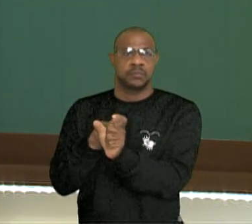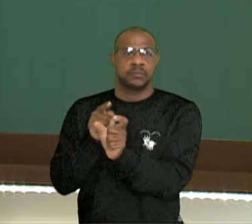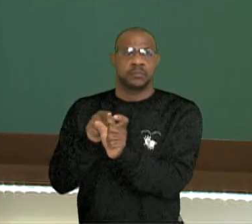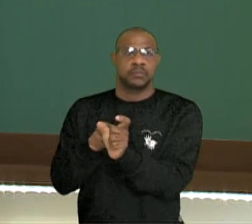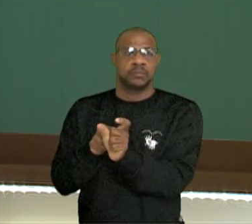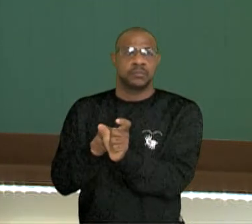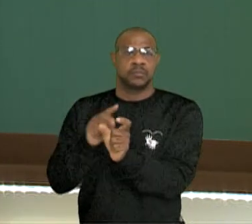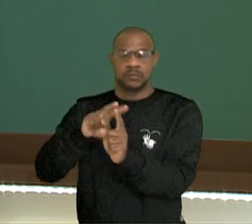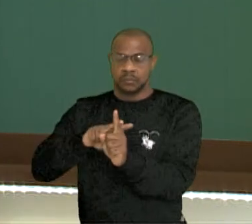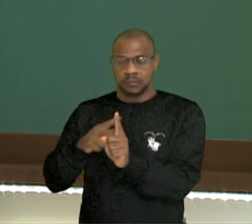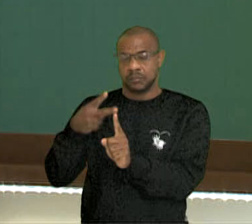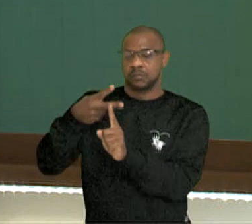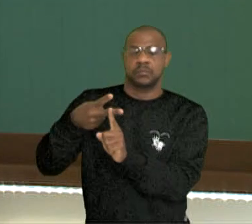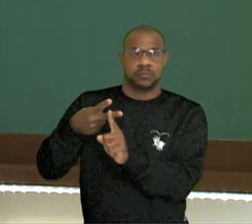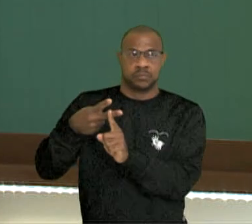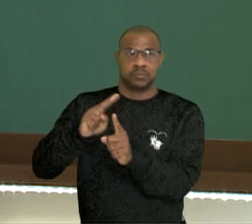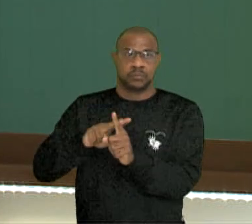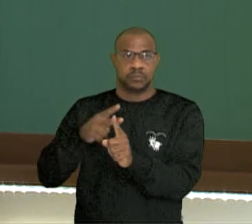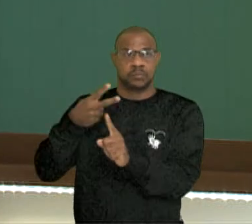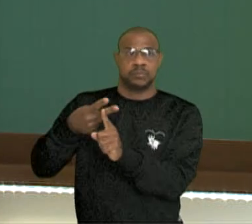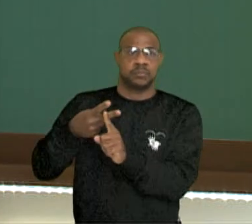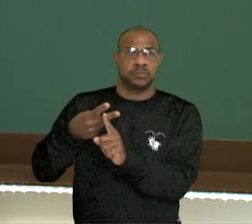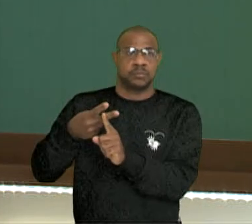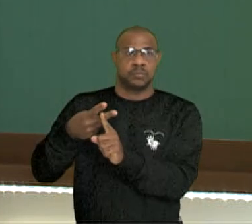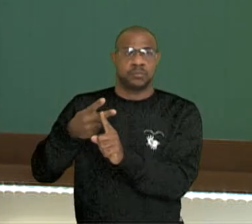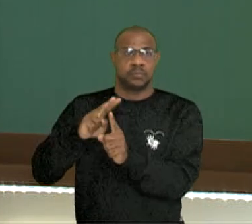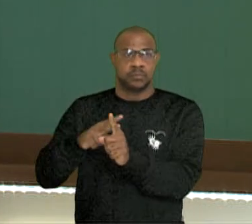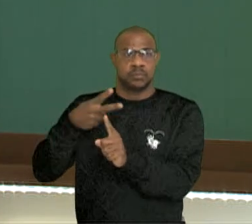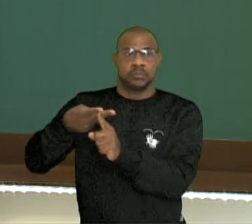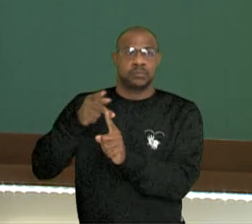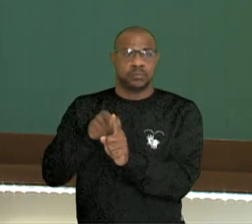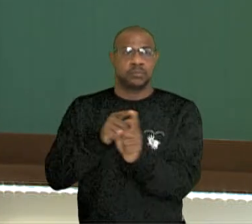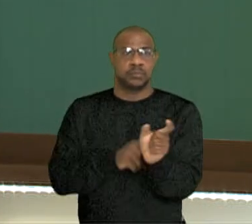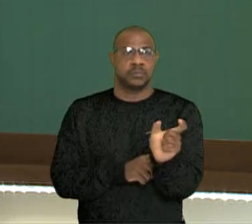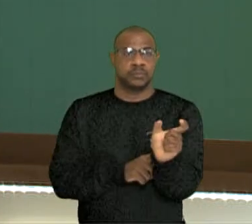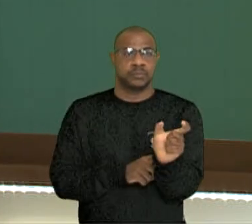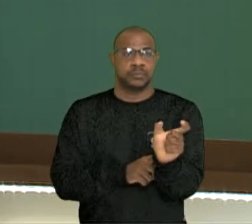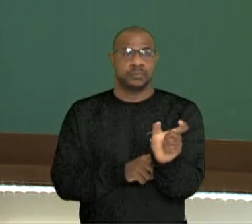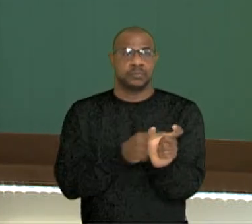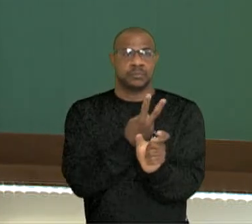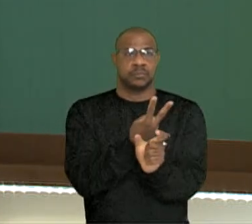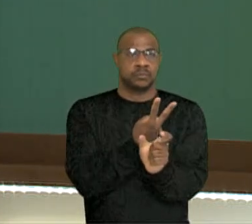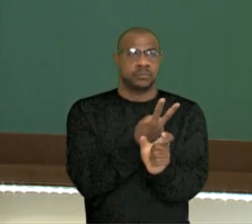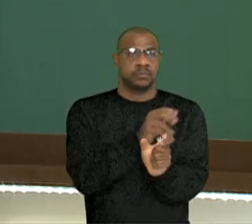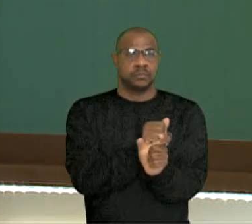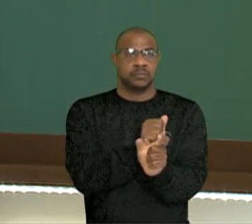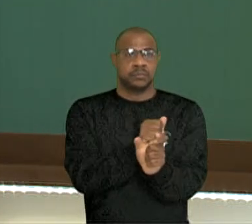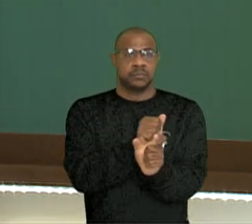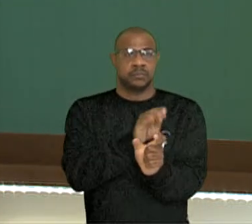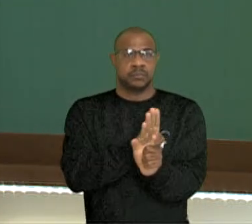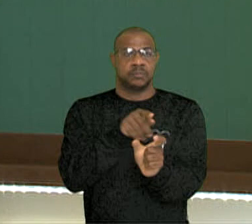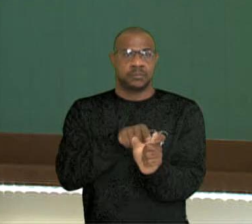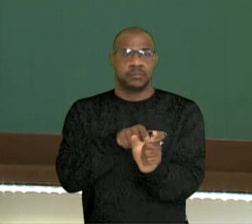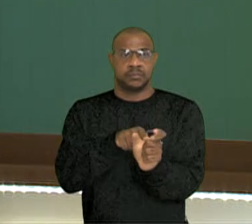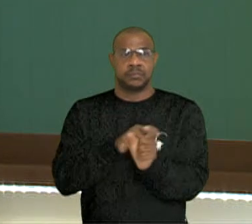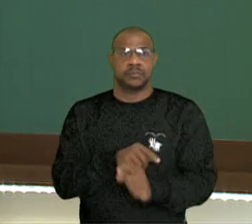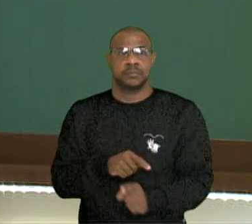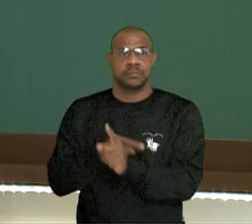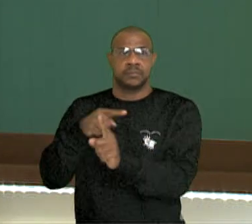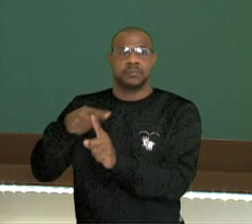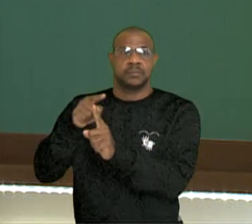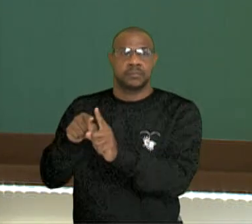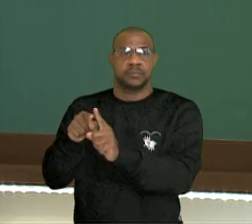vem do dobro é 2 vezes o primeiro pelo segundo, ó, 2 vezes o primeiro pelo segundo. E o último termo é o quadrado do